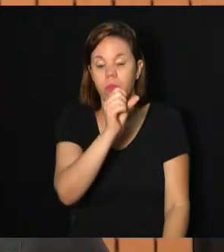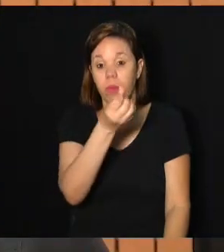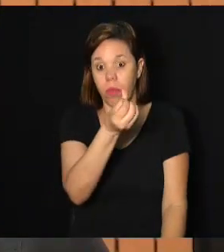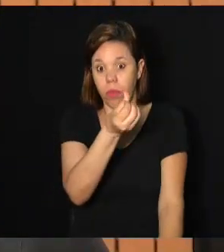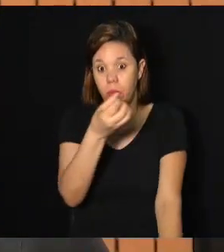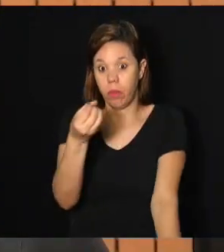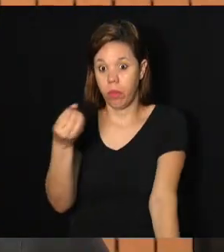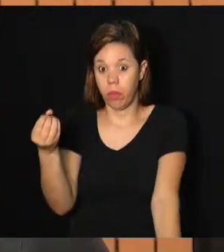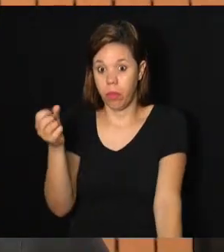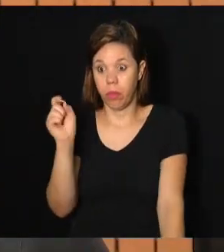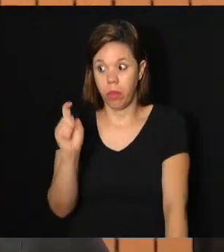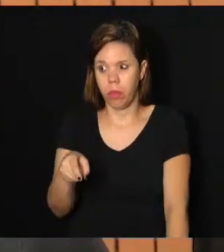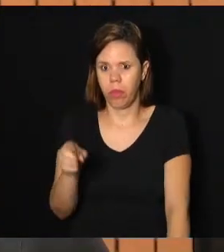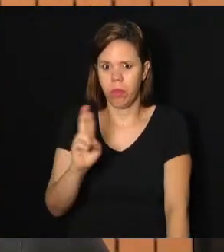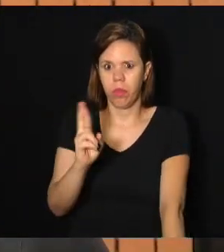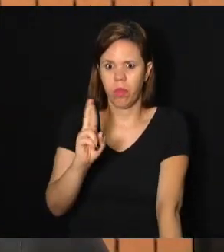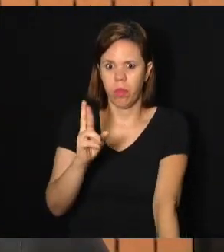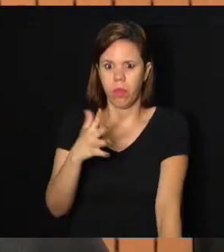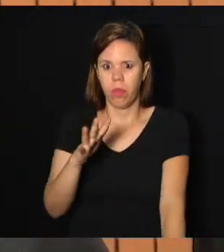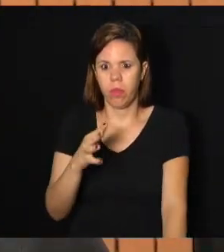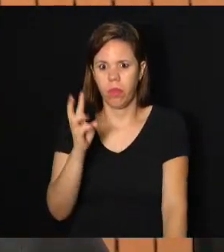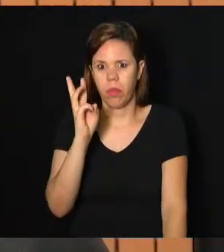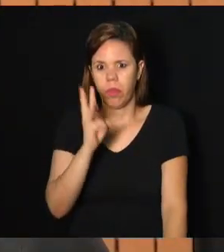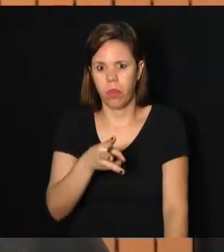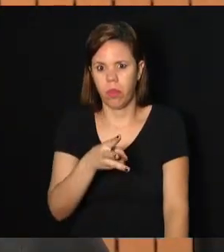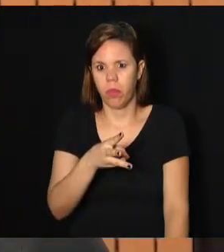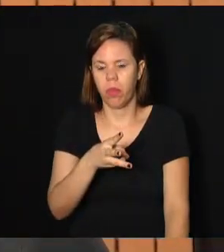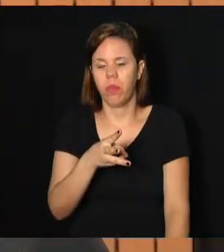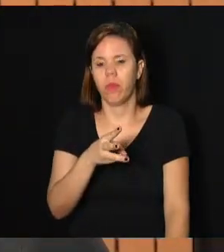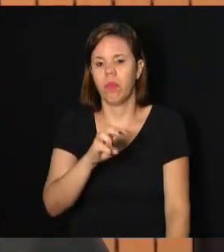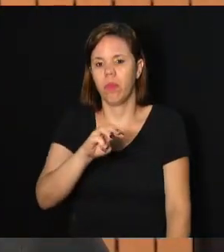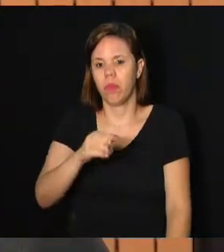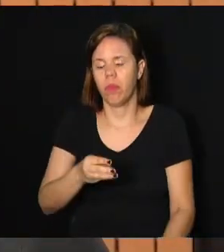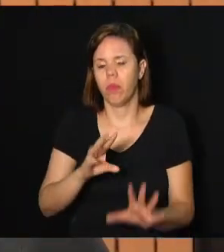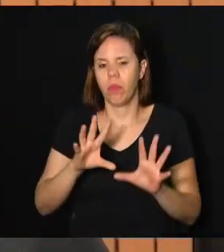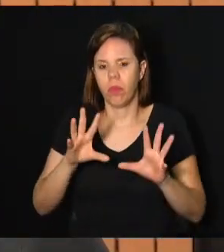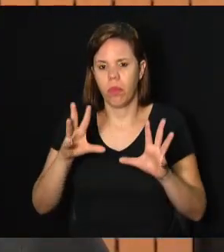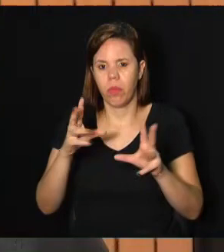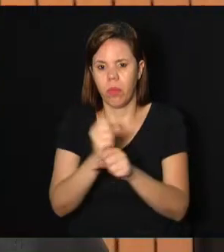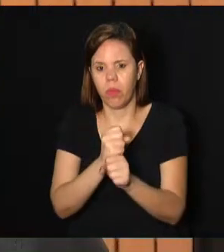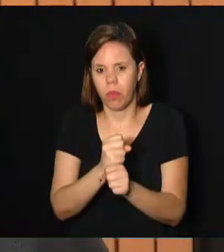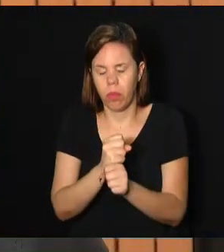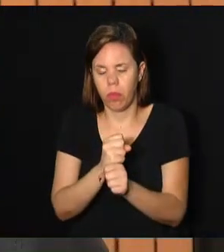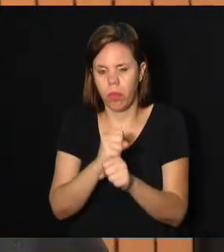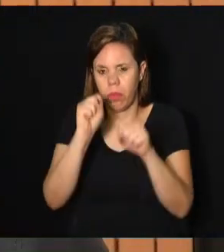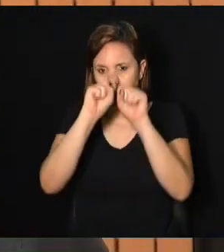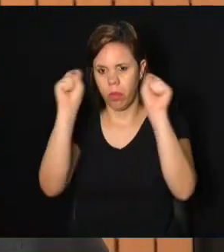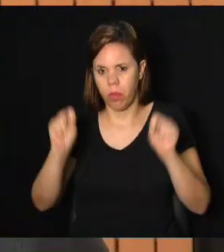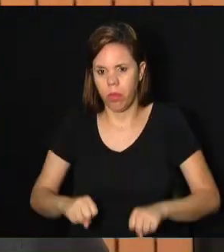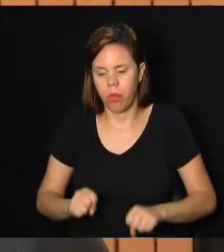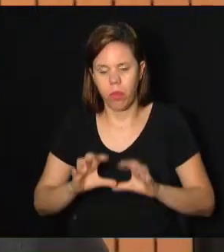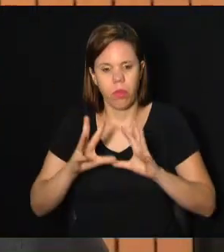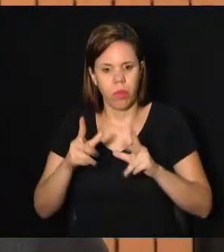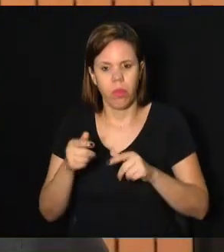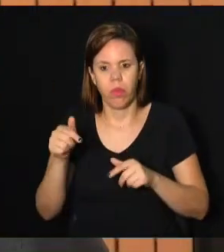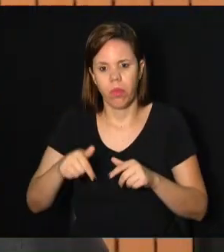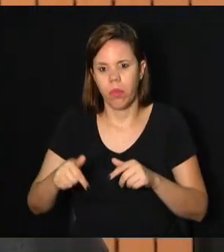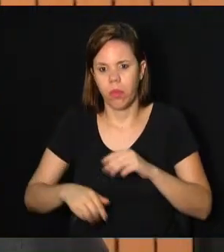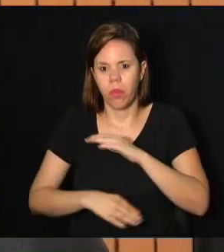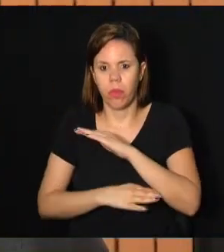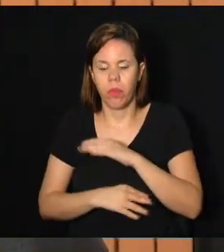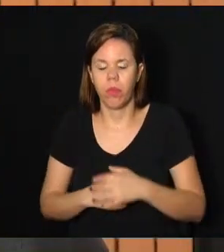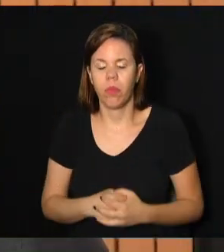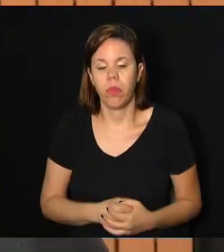painel eletrônico, se não me engano, 3 milhões, com todo o sistema eletrônico de gerenciamento e tal aqui da